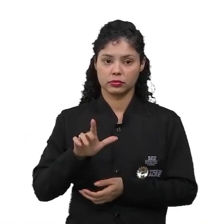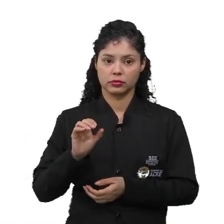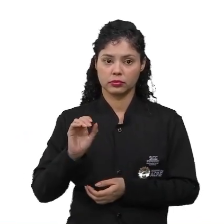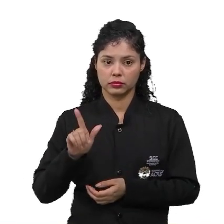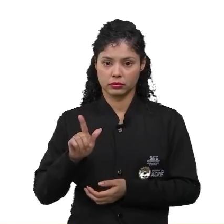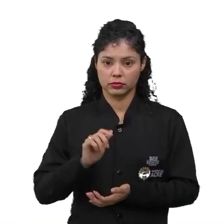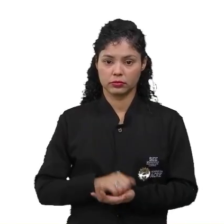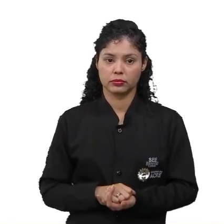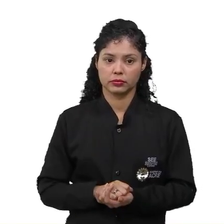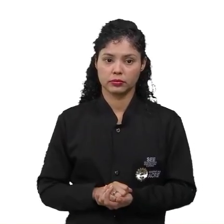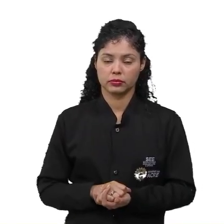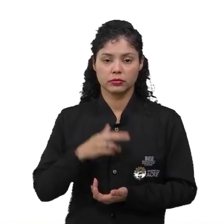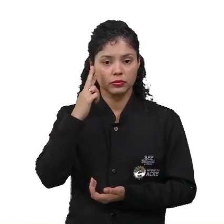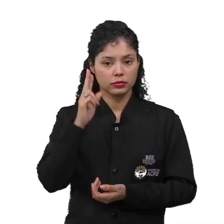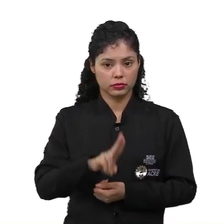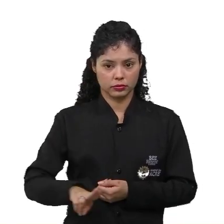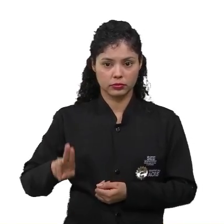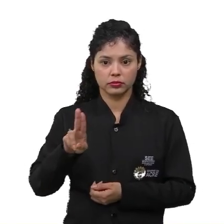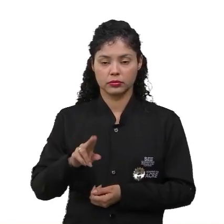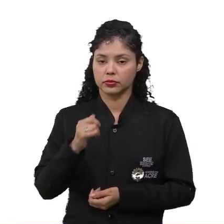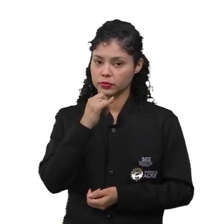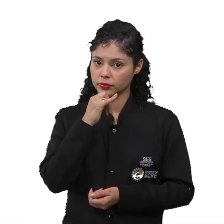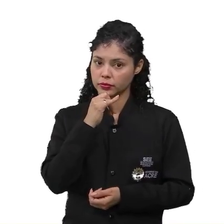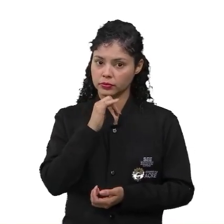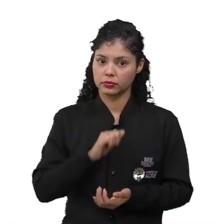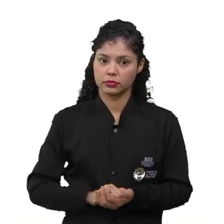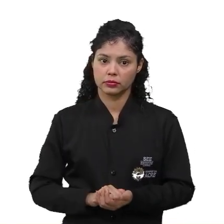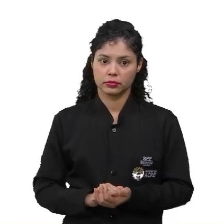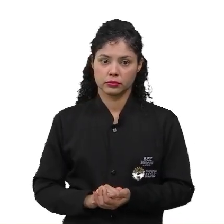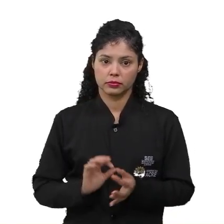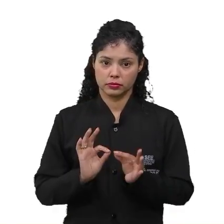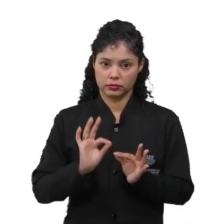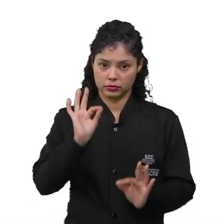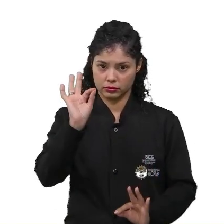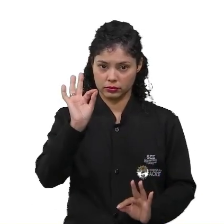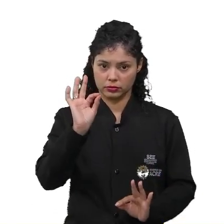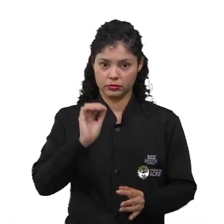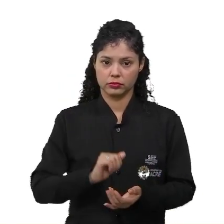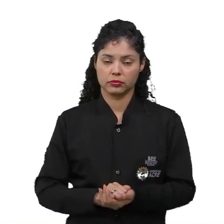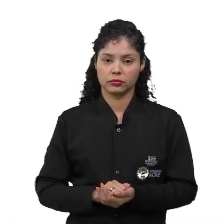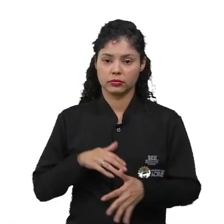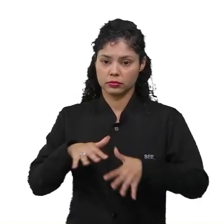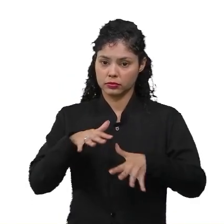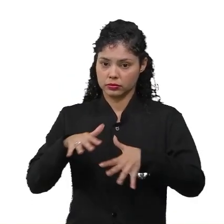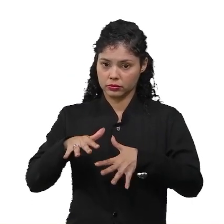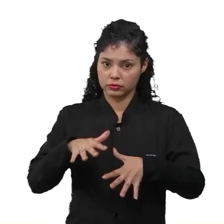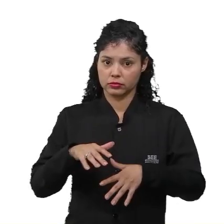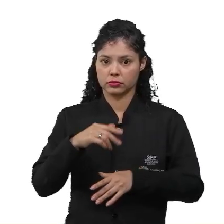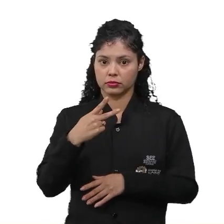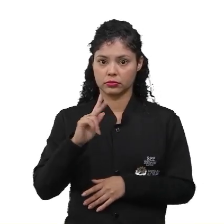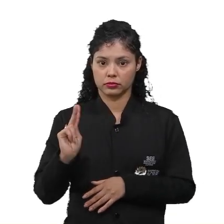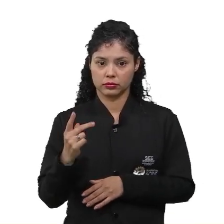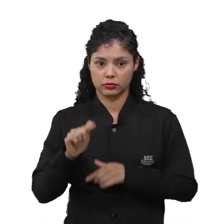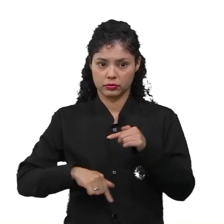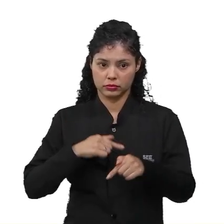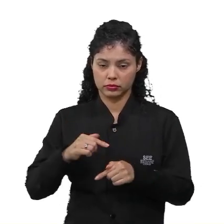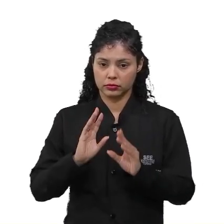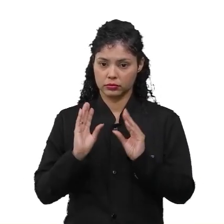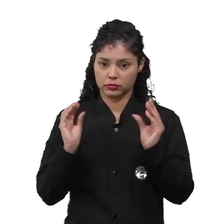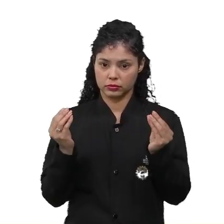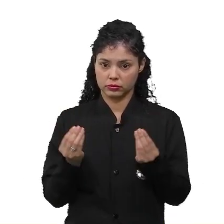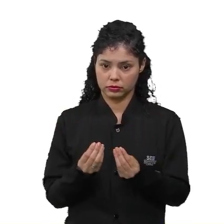logaritmos. Ela é comumente usada, por exemplo, para medir abalos sísmicos e pH químico de uma